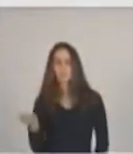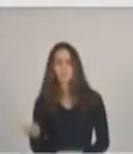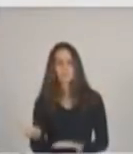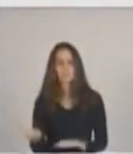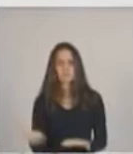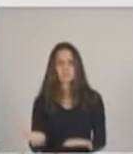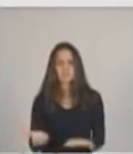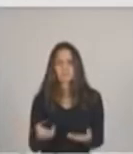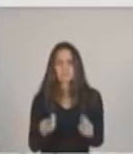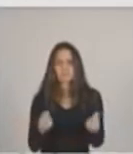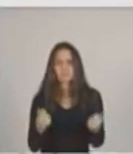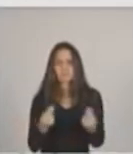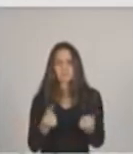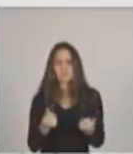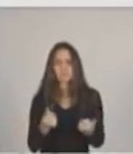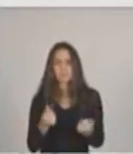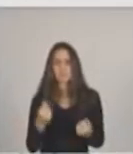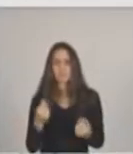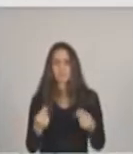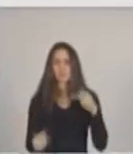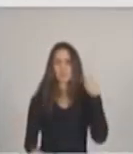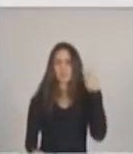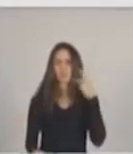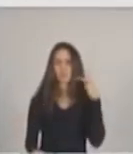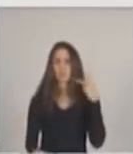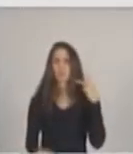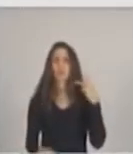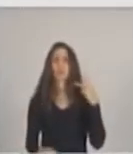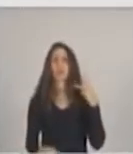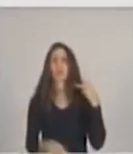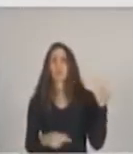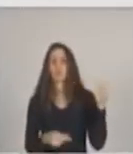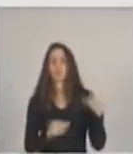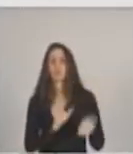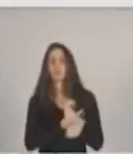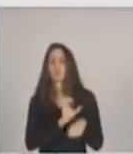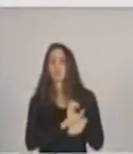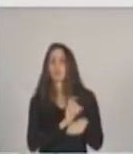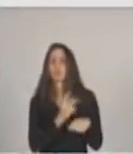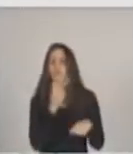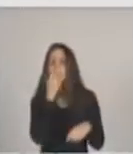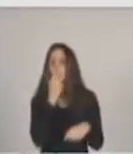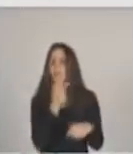sem que a Procuradoria do Estado tivesse agido de forma correta, né?